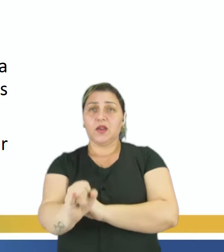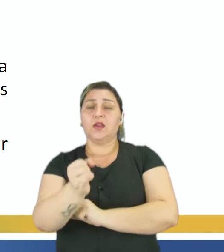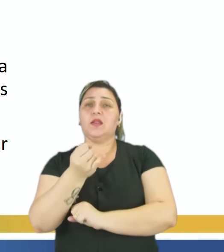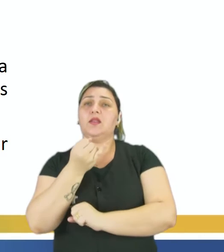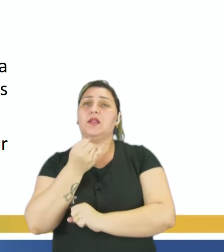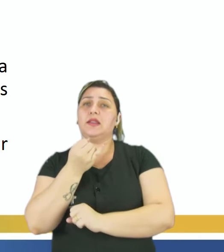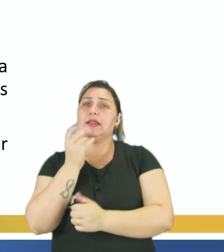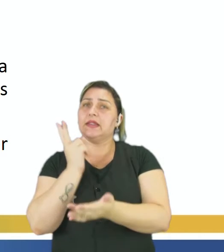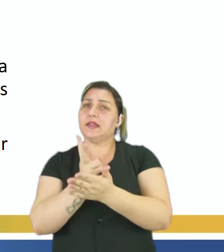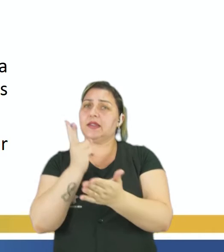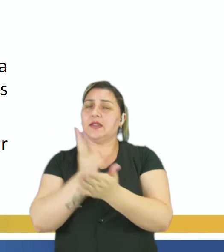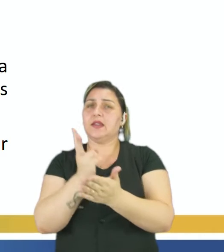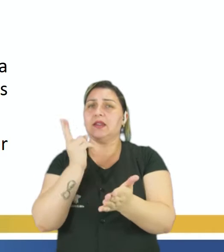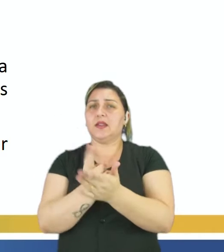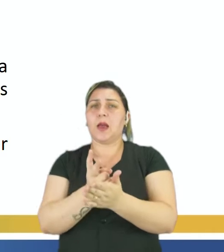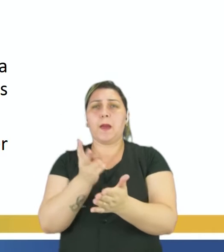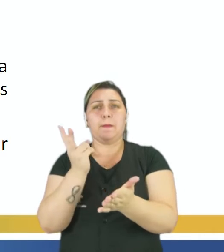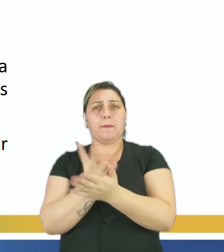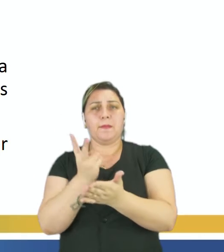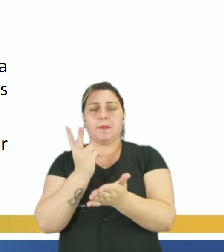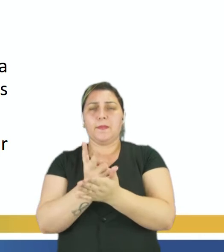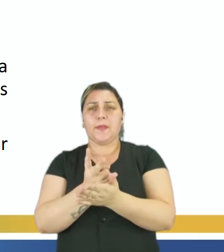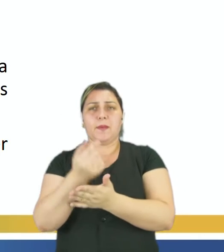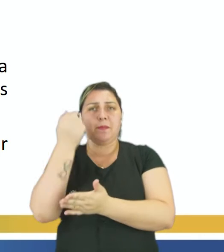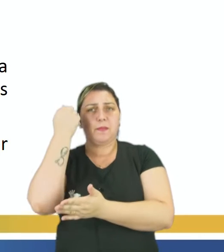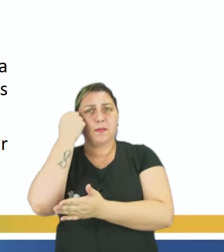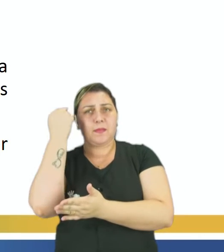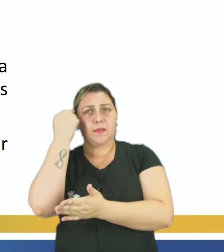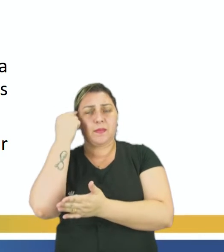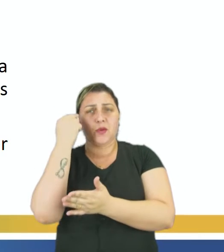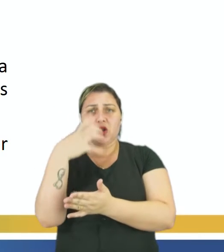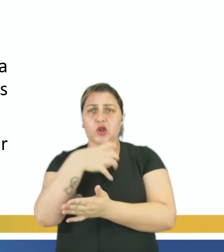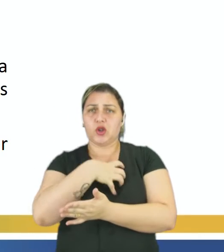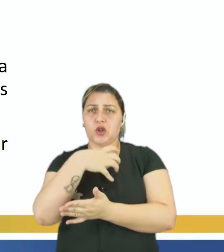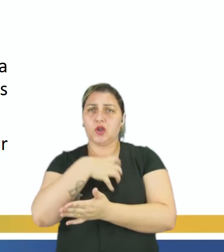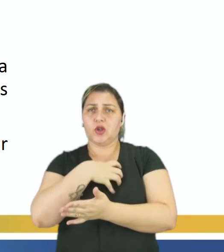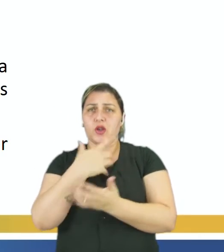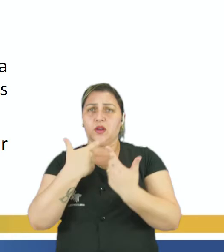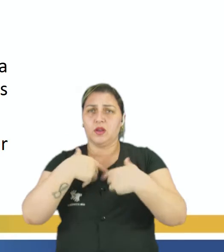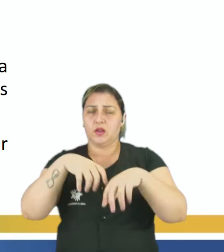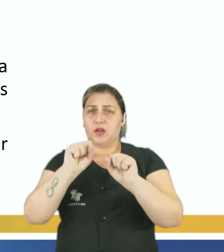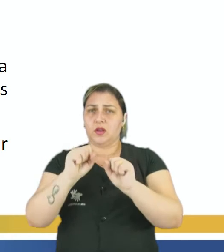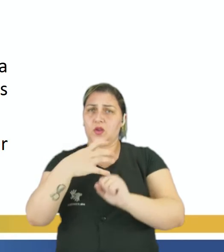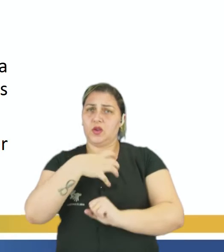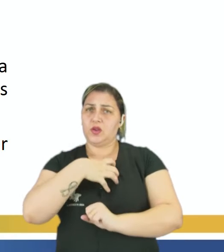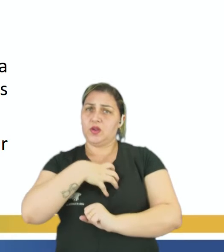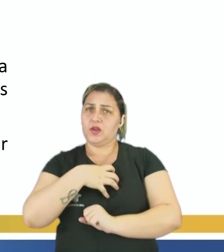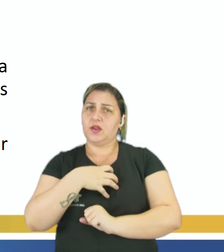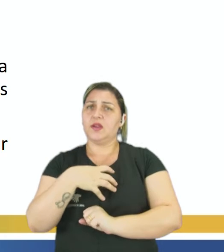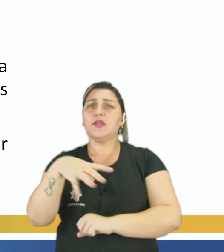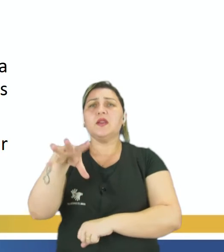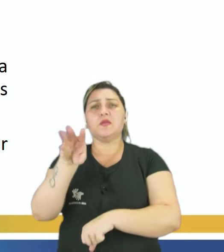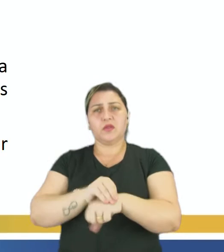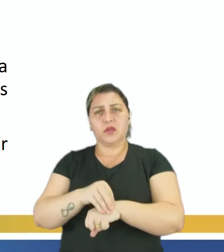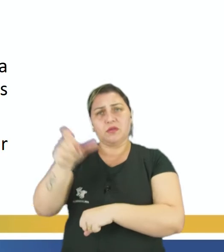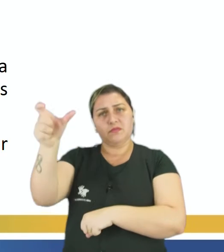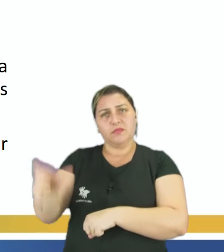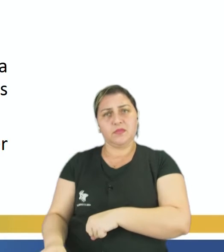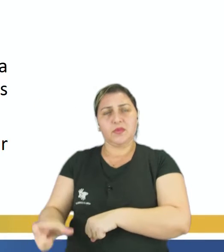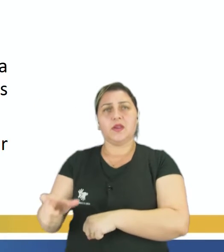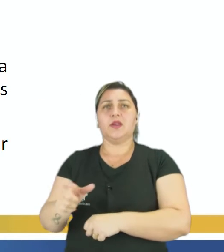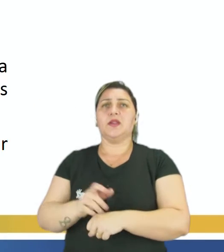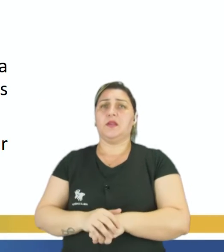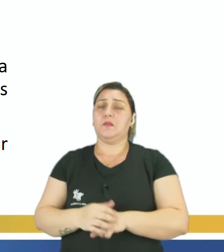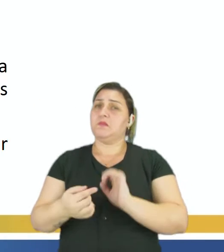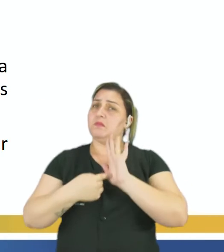for sempre recorrente na mesma maneira de trabalhar a sua linguagem, o seu estilo vai ser reconhecido pelo leitor, tá?